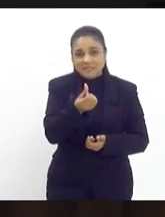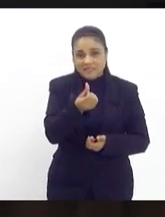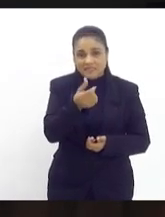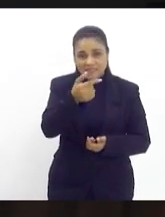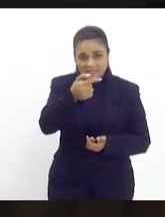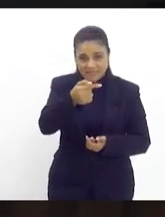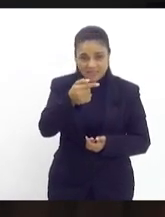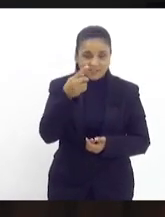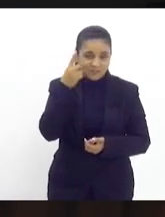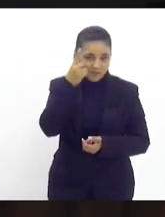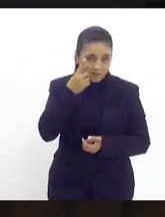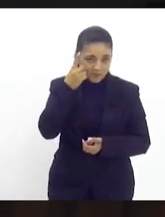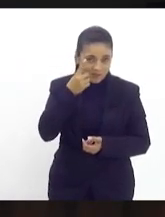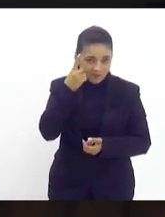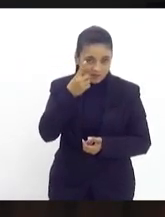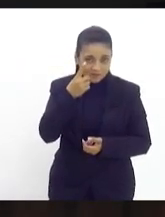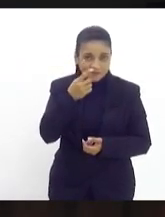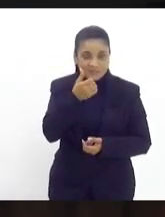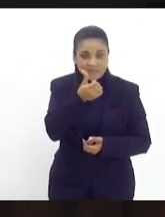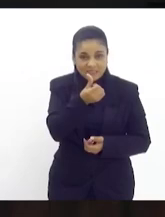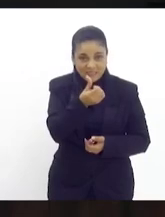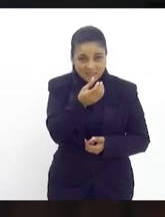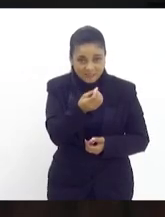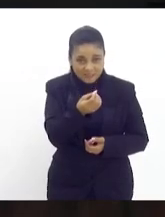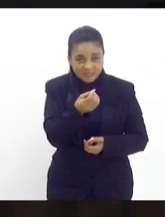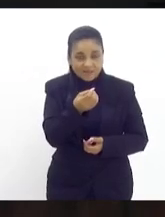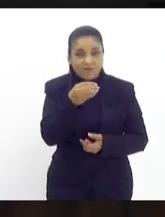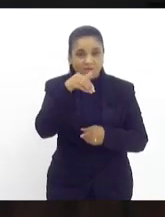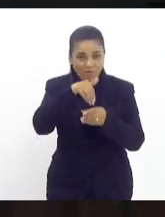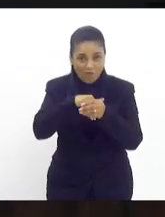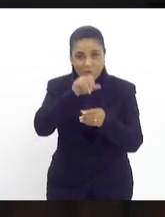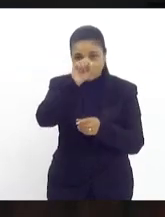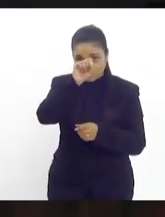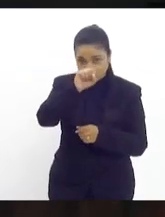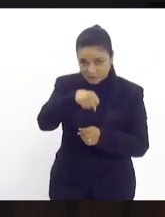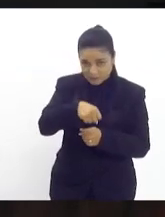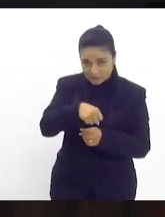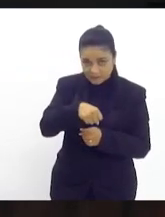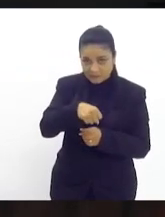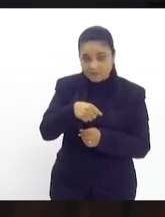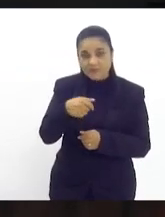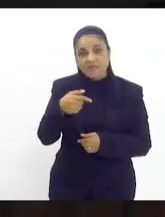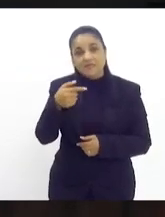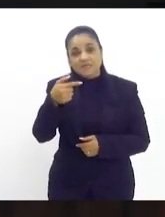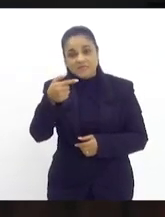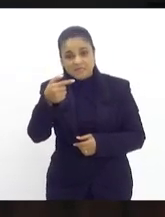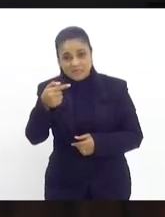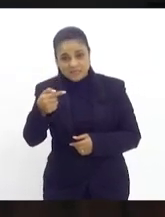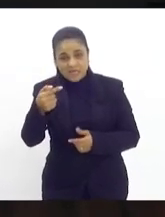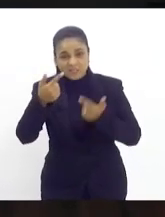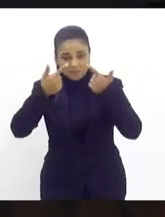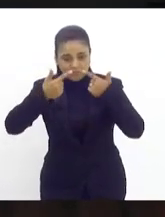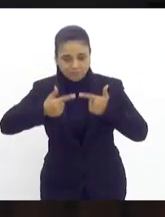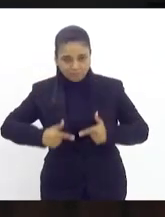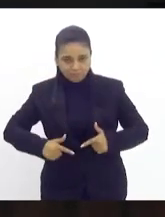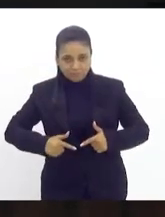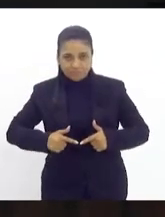67 deputados, 60 votos sim, com 7 abstenções.